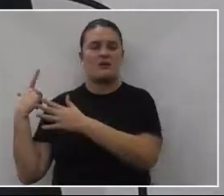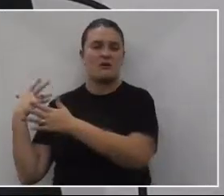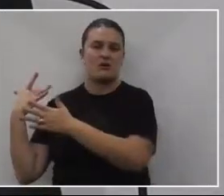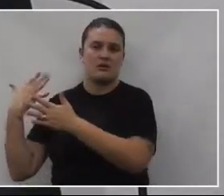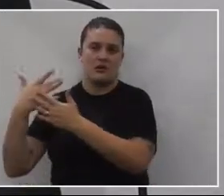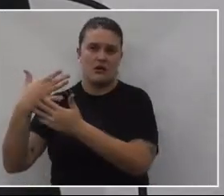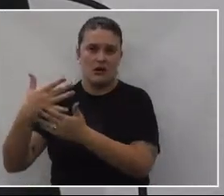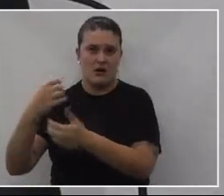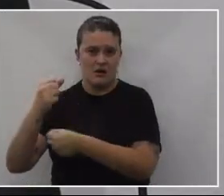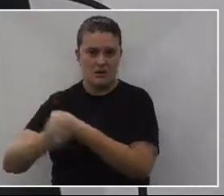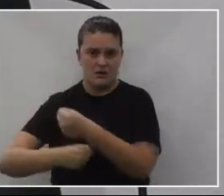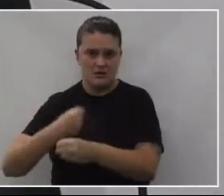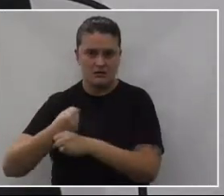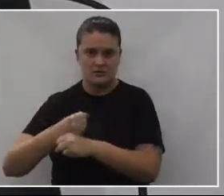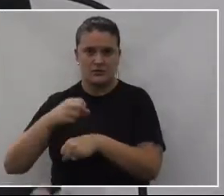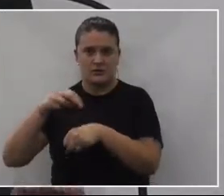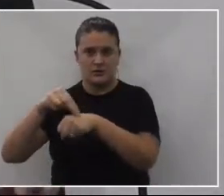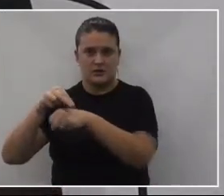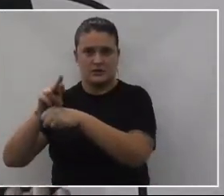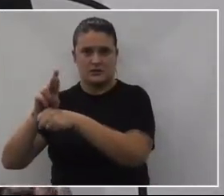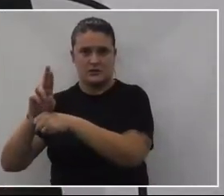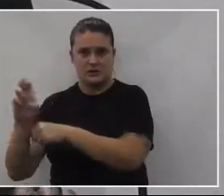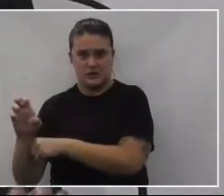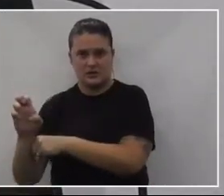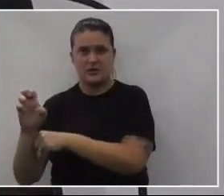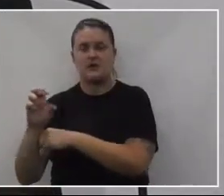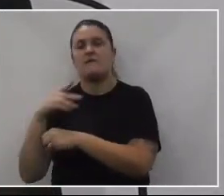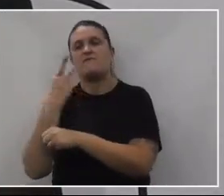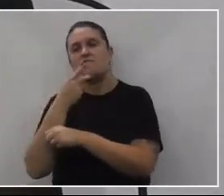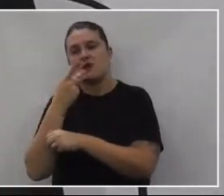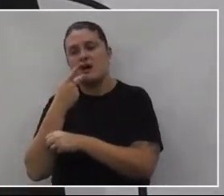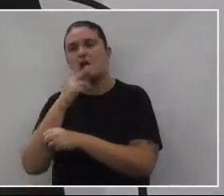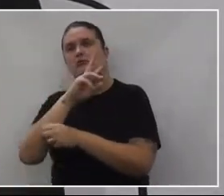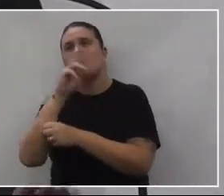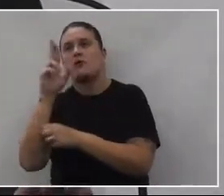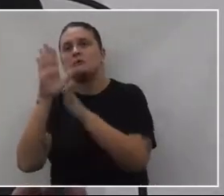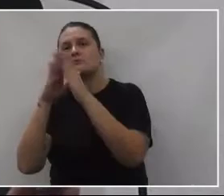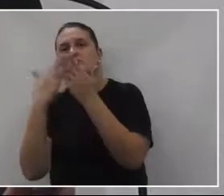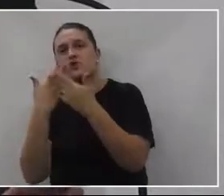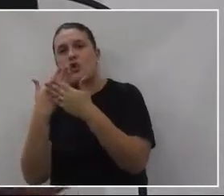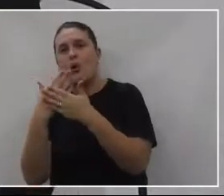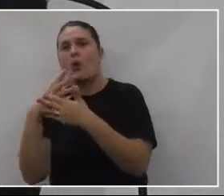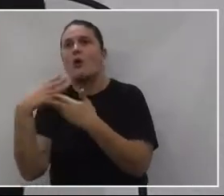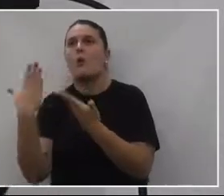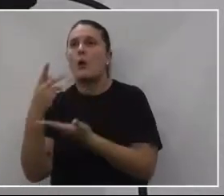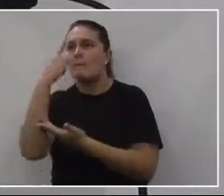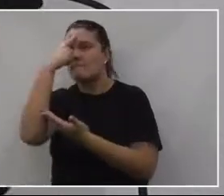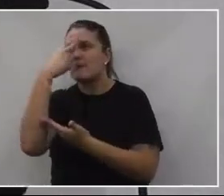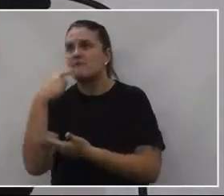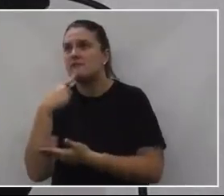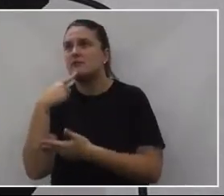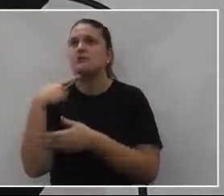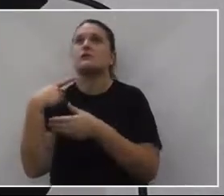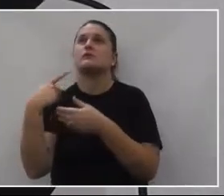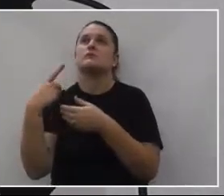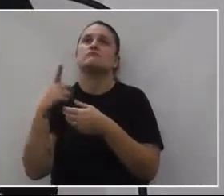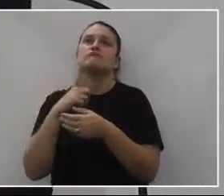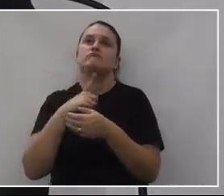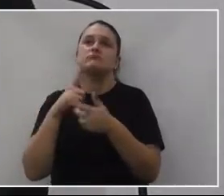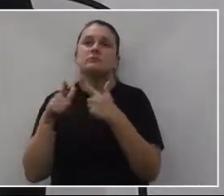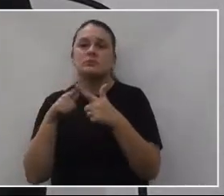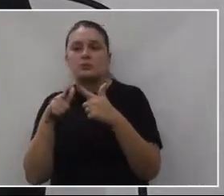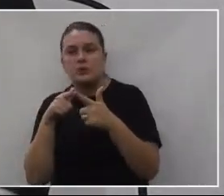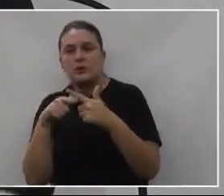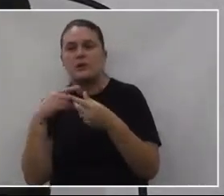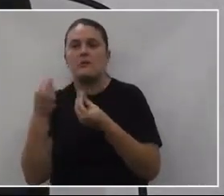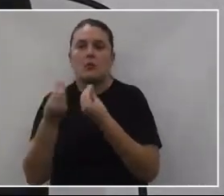a opção do Núcleo Regional de Educação de nos indicar 2 escolas com perfis diferentes, né, vereador Almires, para ver como que isso funciona,